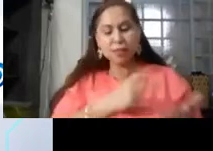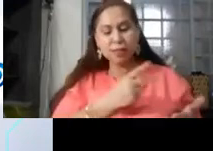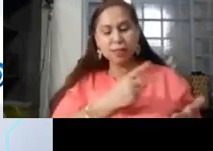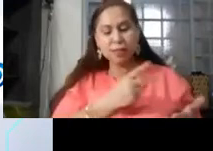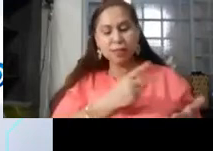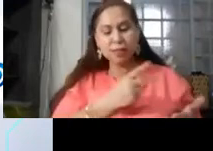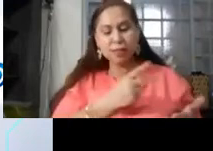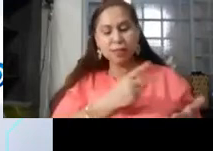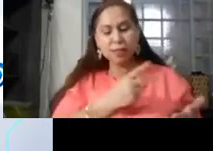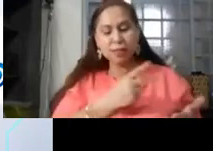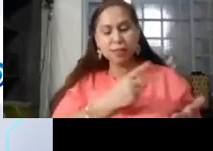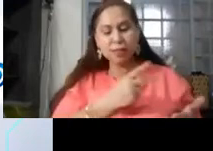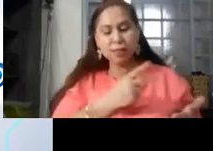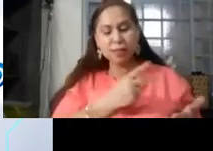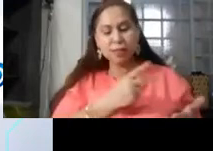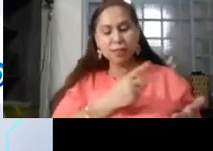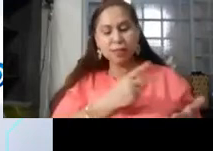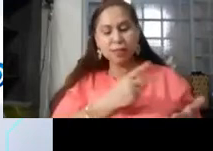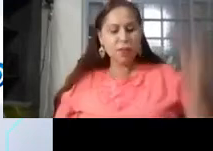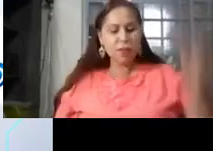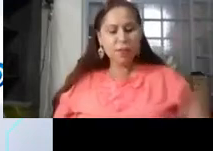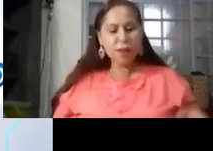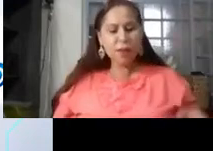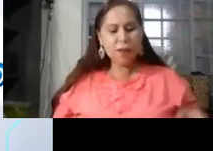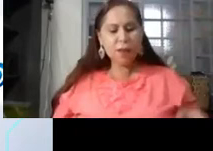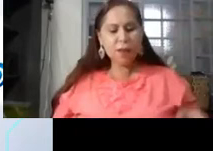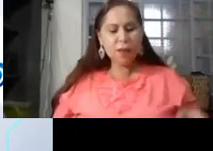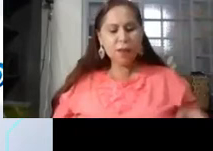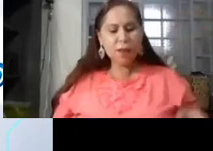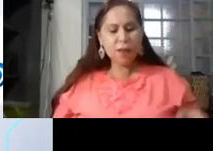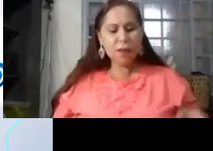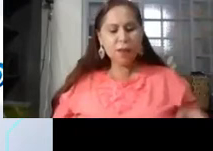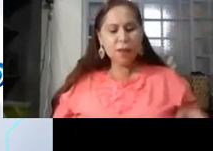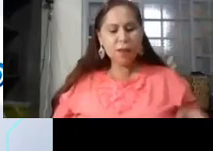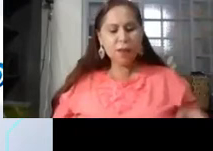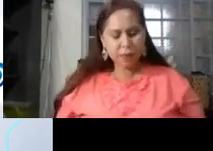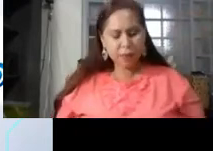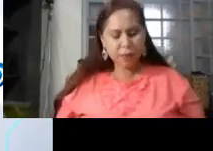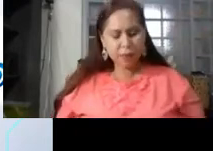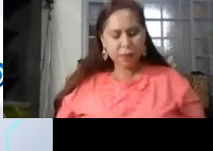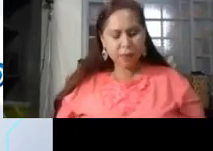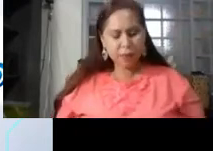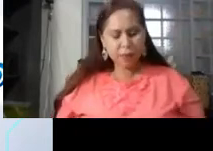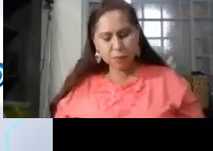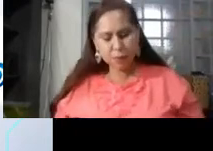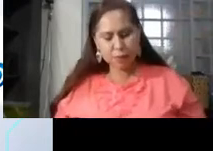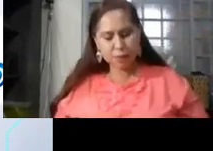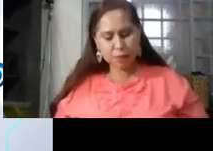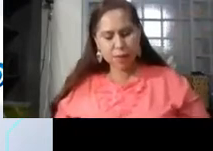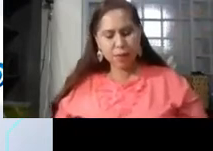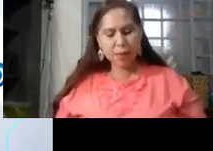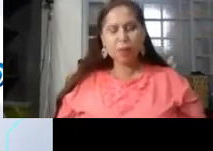fazer a transcrição, para a gente compreender que ali vai estar localizado alguém no espaço,